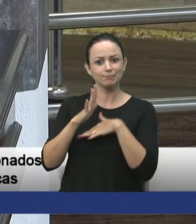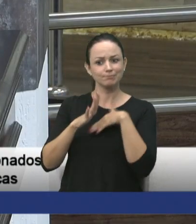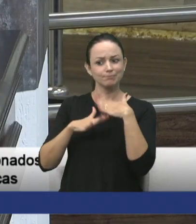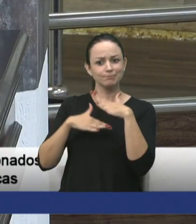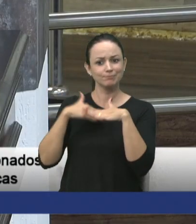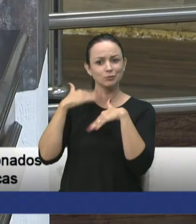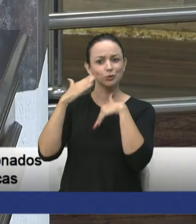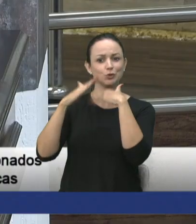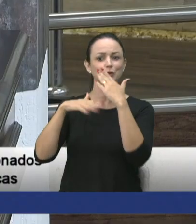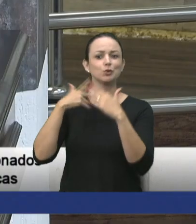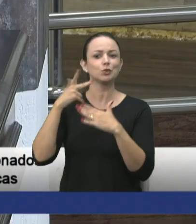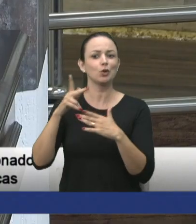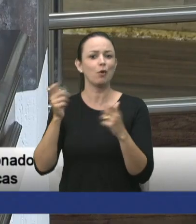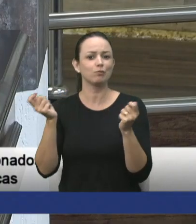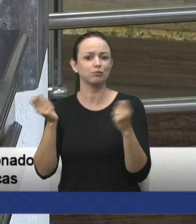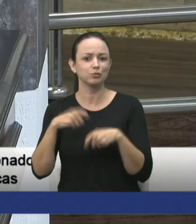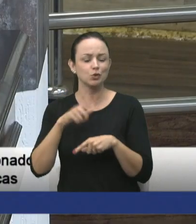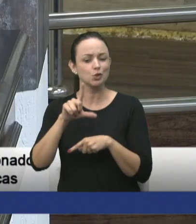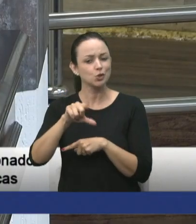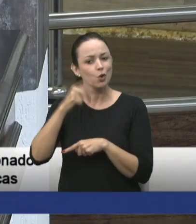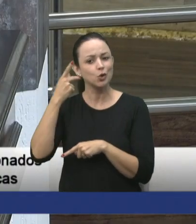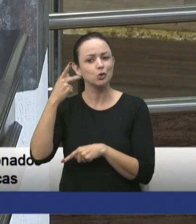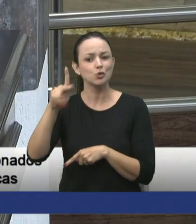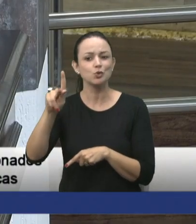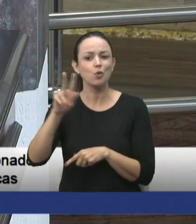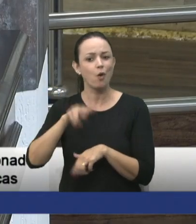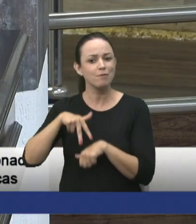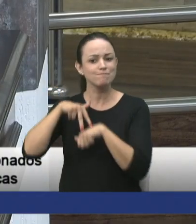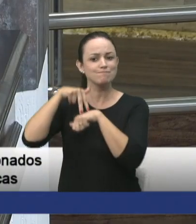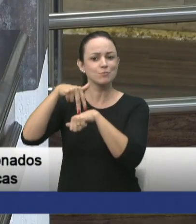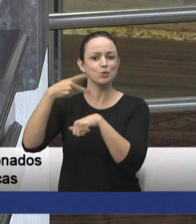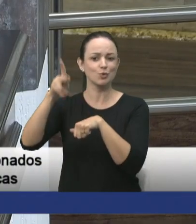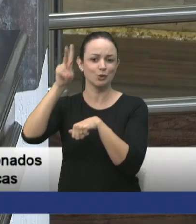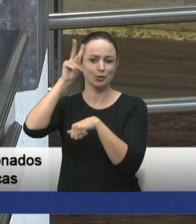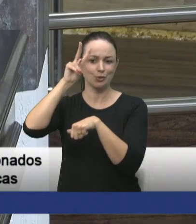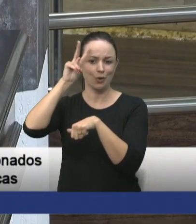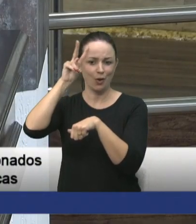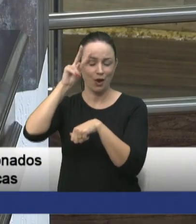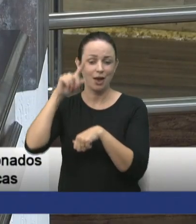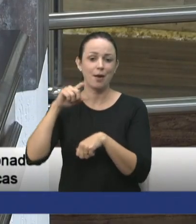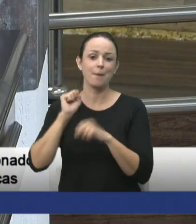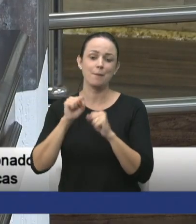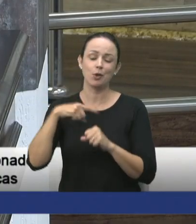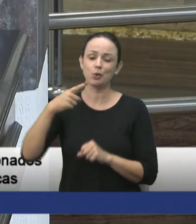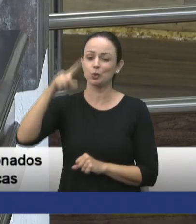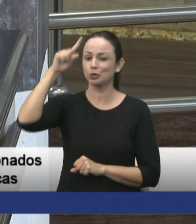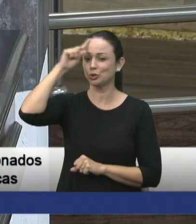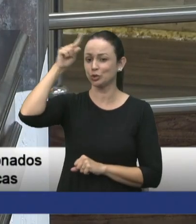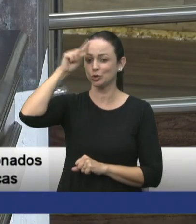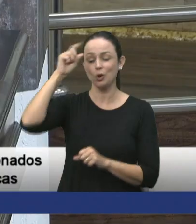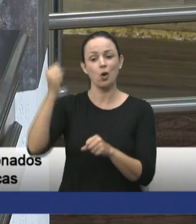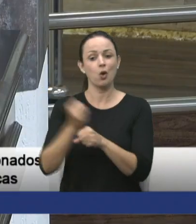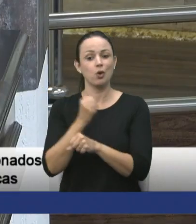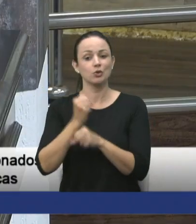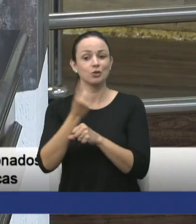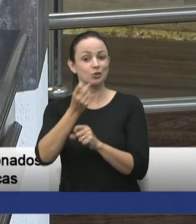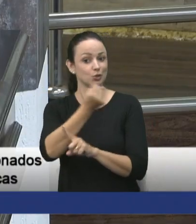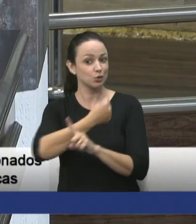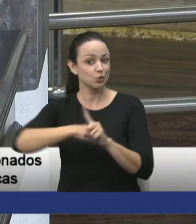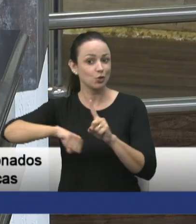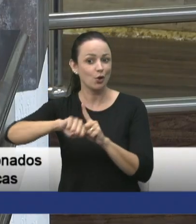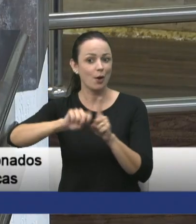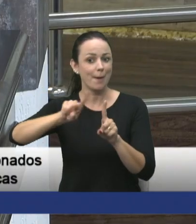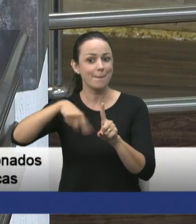faça escolhas e seja protagonista da sua própria história. Que possamos, todos os dias, construir uma sociedade